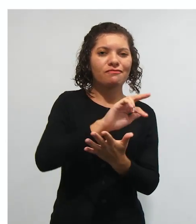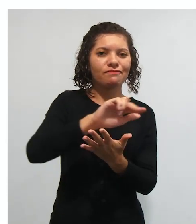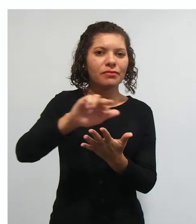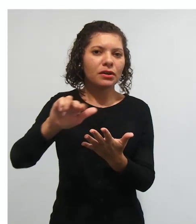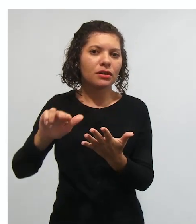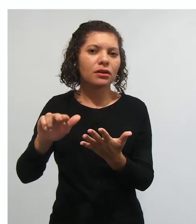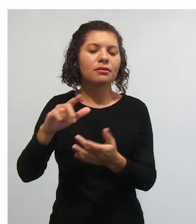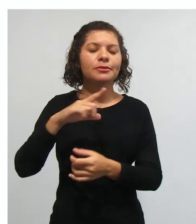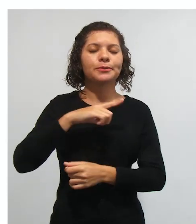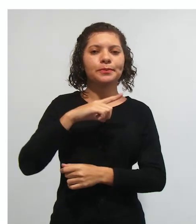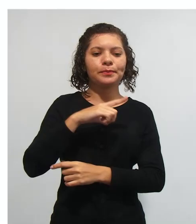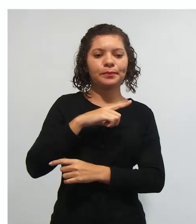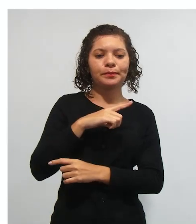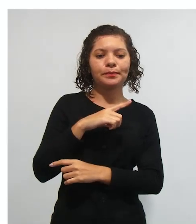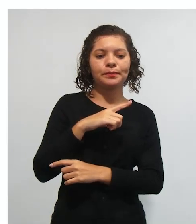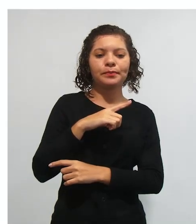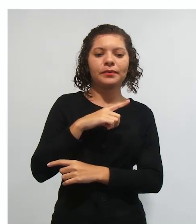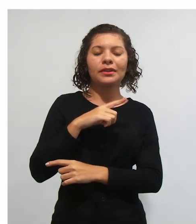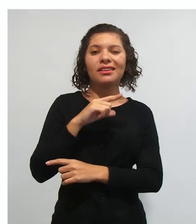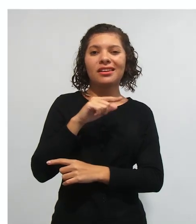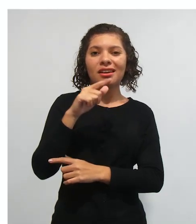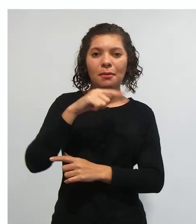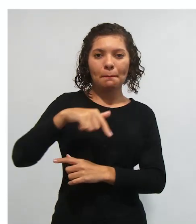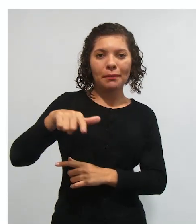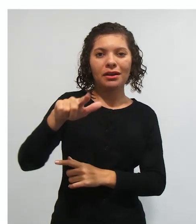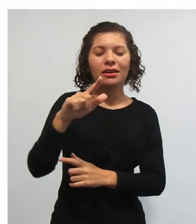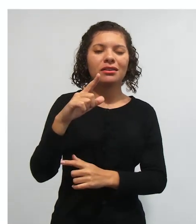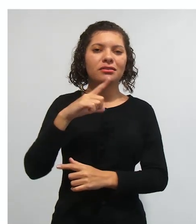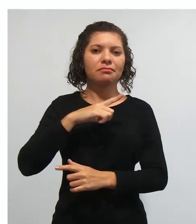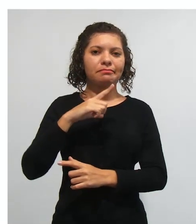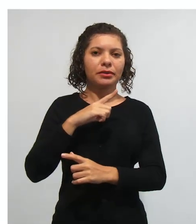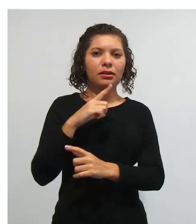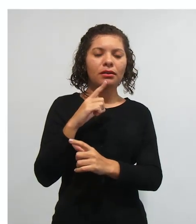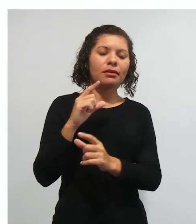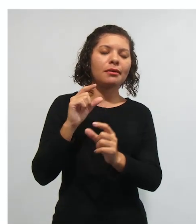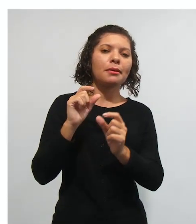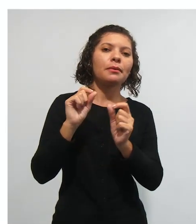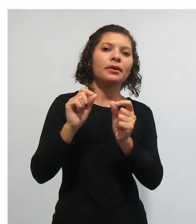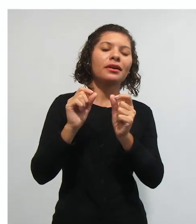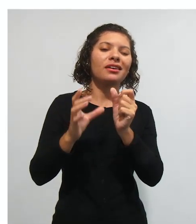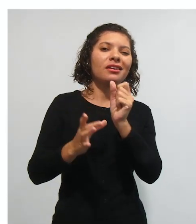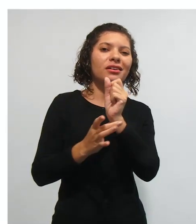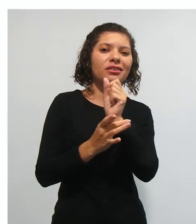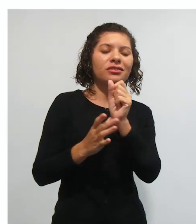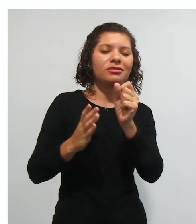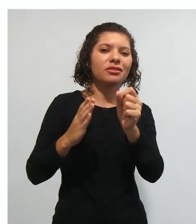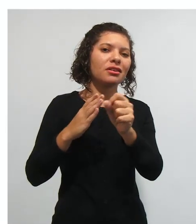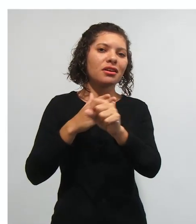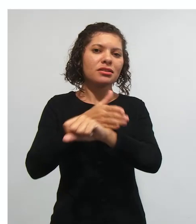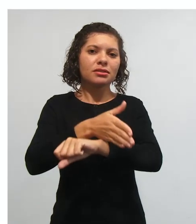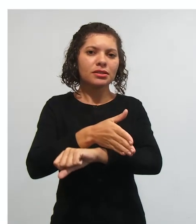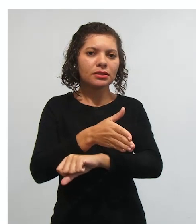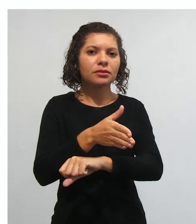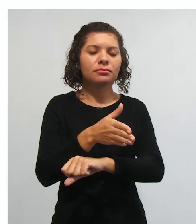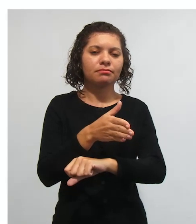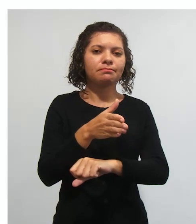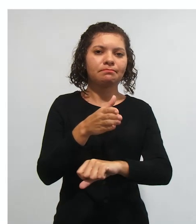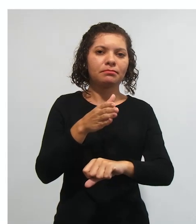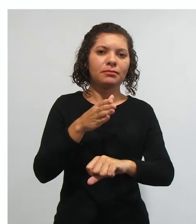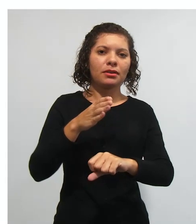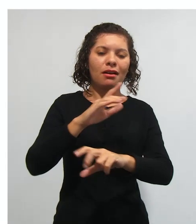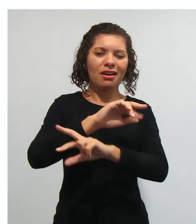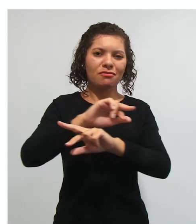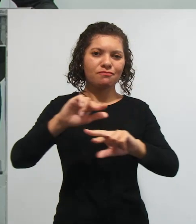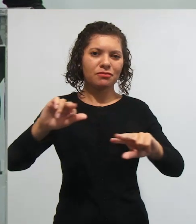simétricamente situados de garantir acesso privilegiado aos bens sociais